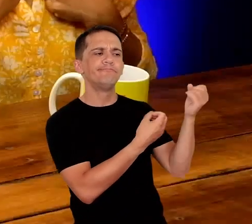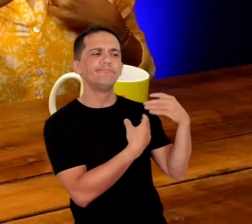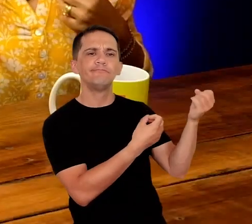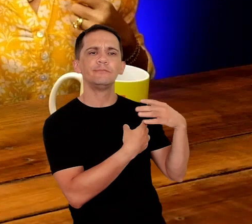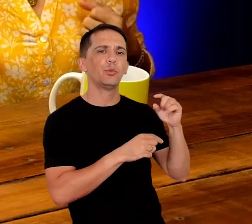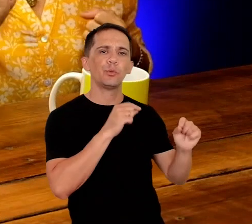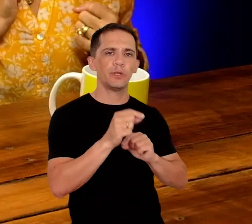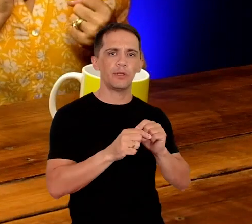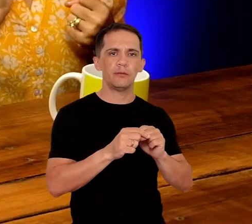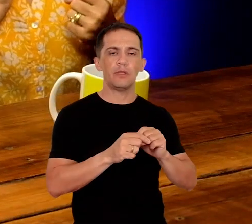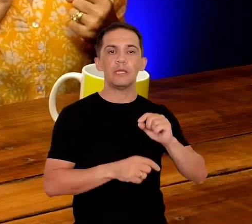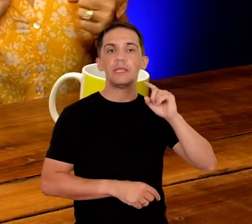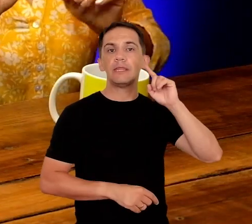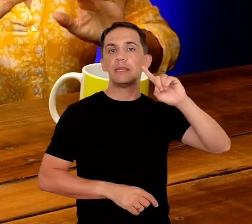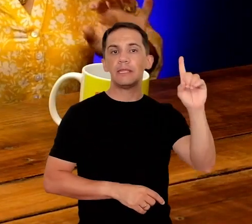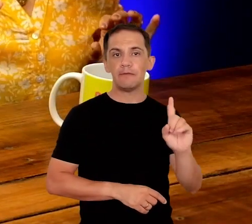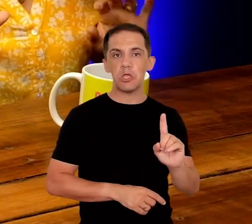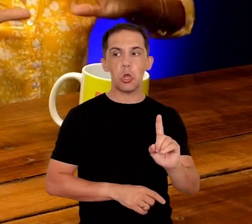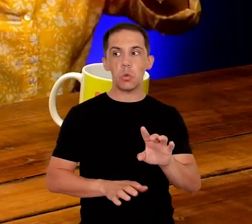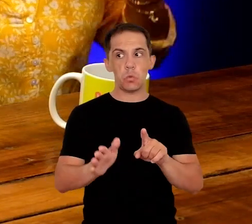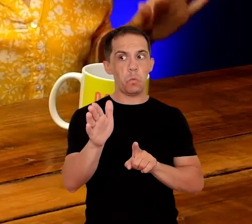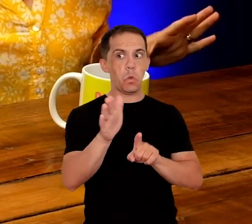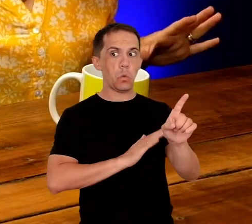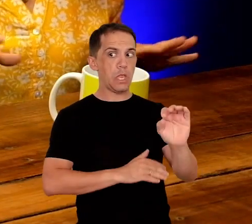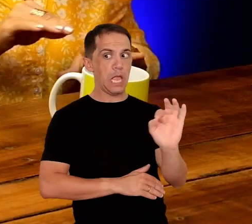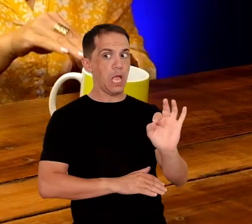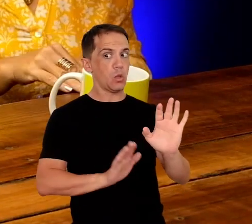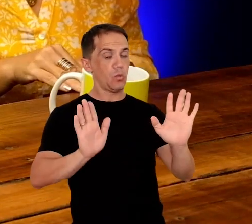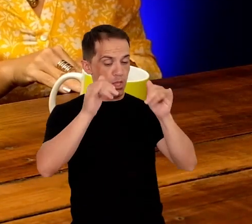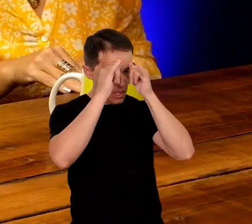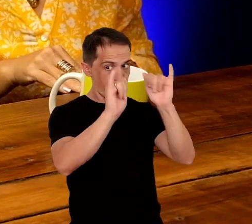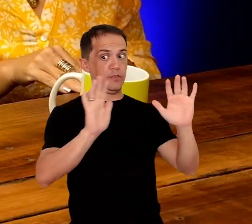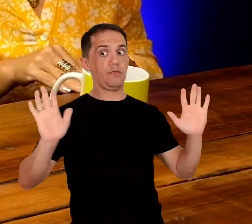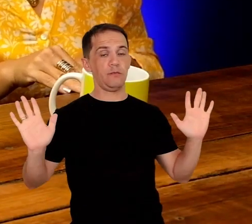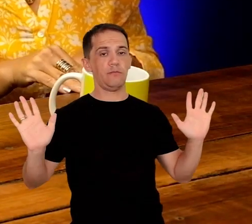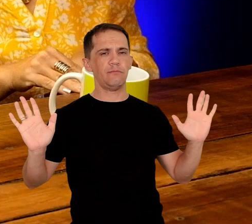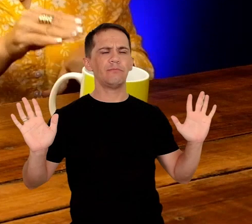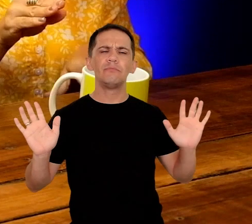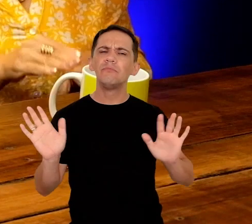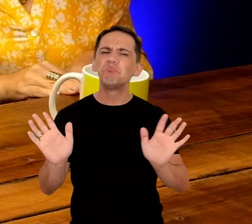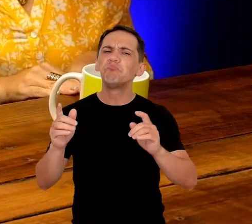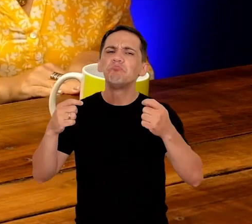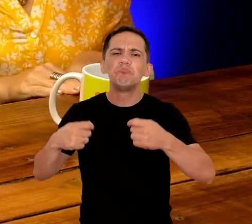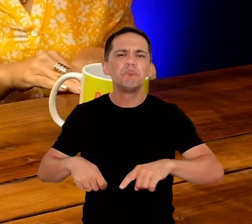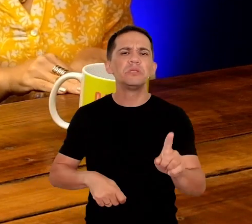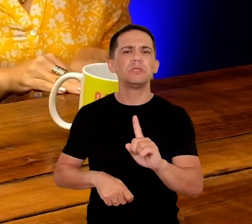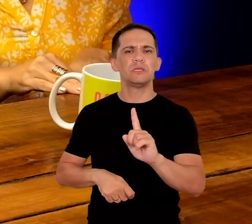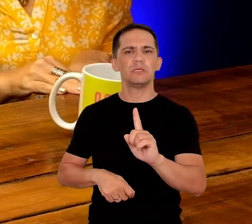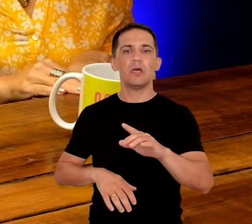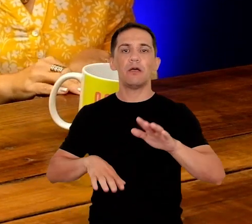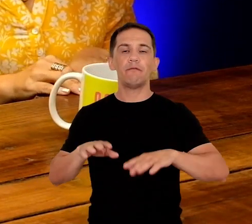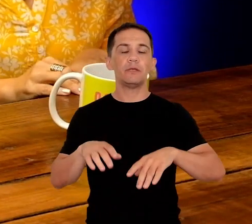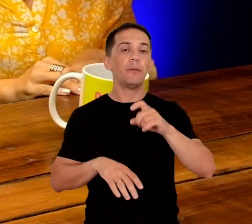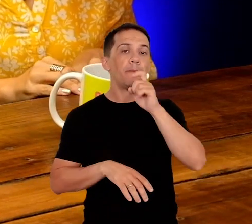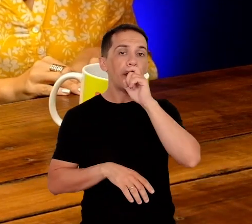agora. Nunca olhar para um deficiente, não pergunta nada, finge que não existe. Não faça isso. Né? Tá no ônibus, o que eu